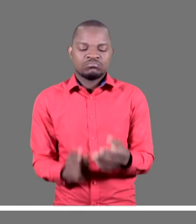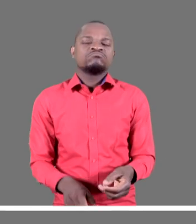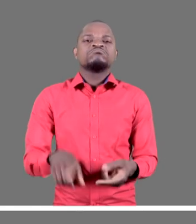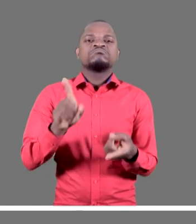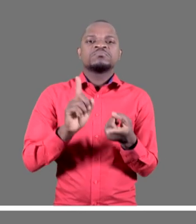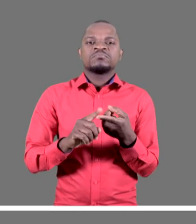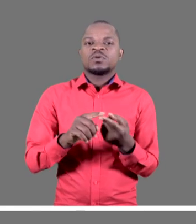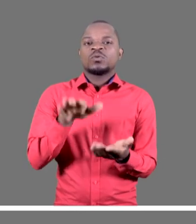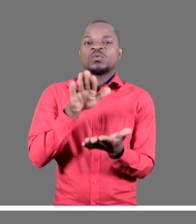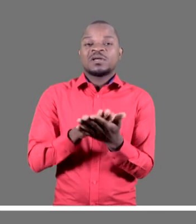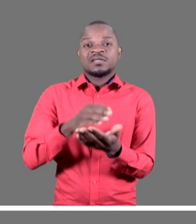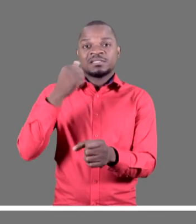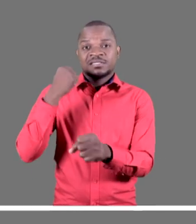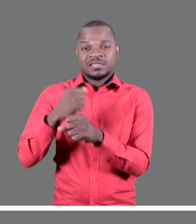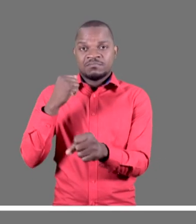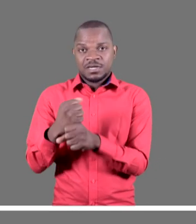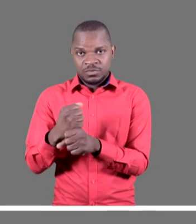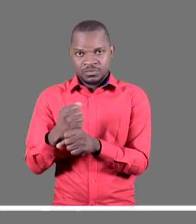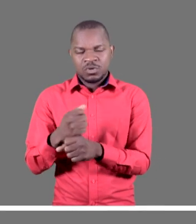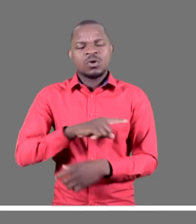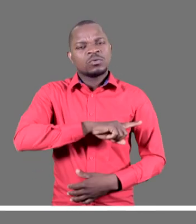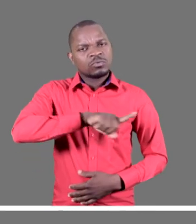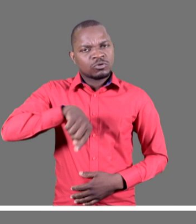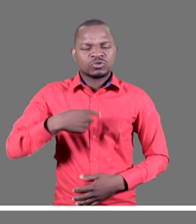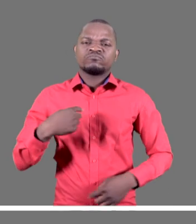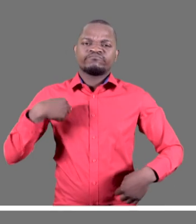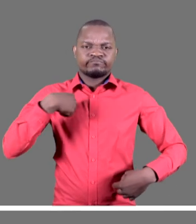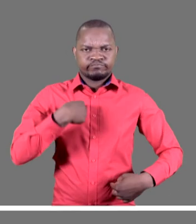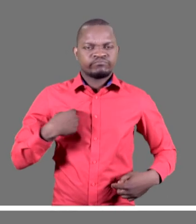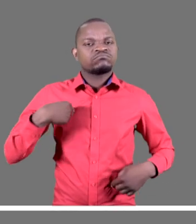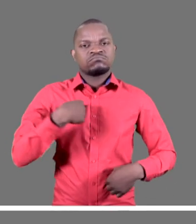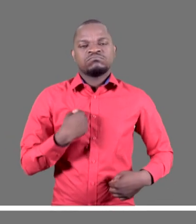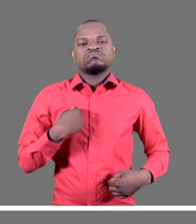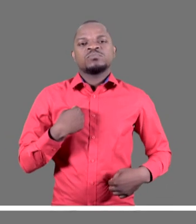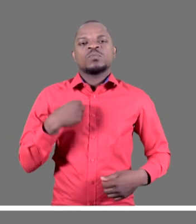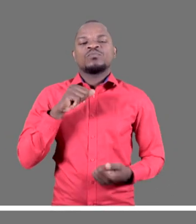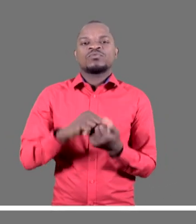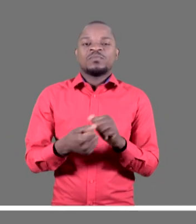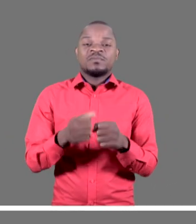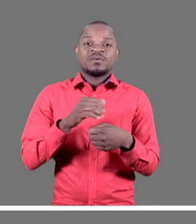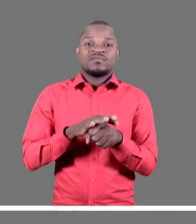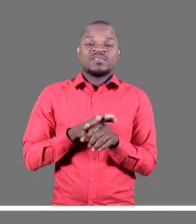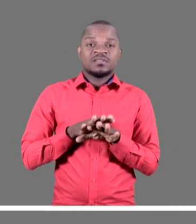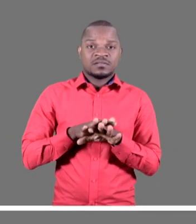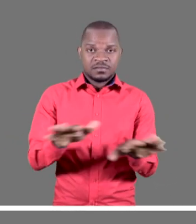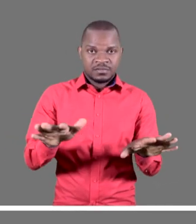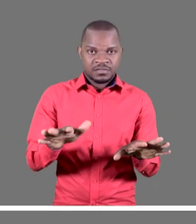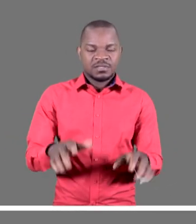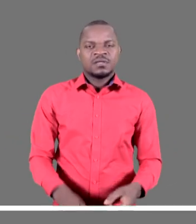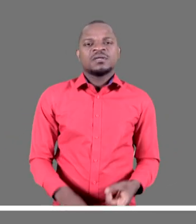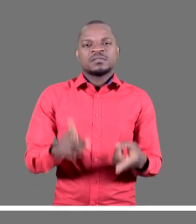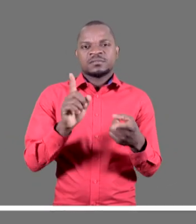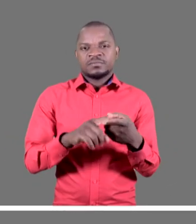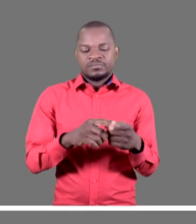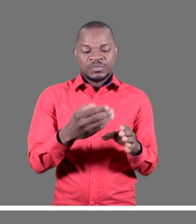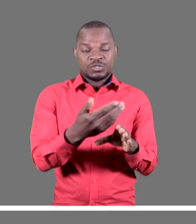instituições de trabalho. Todos nós somos afetados, direta ou indiretamente, pelo Covid. Uma experiência interessante